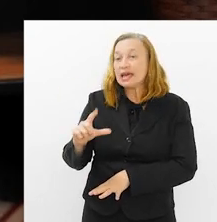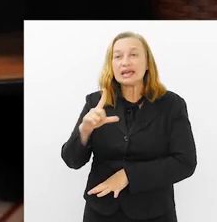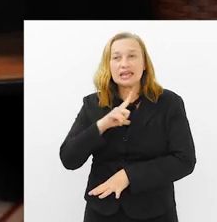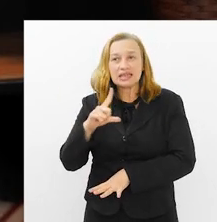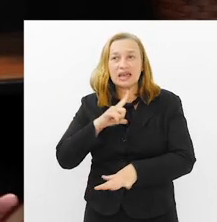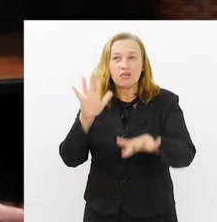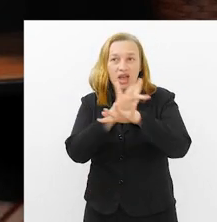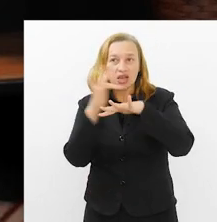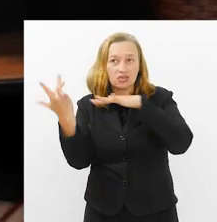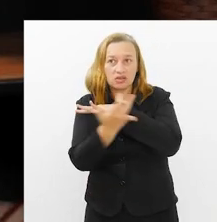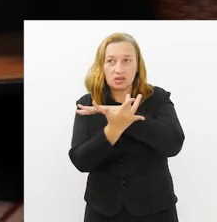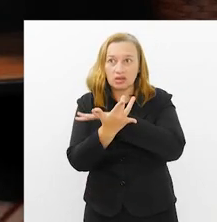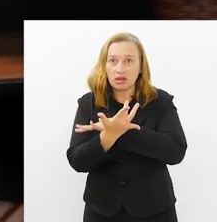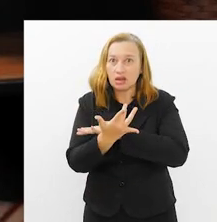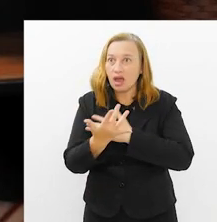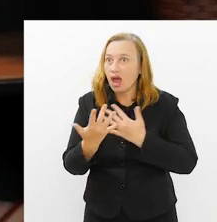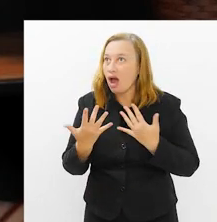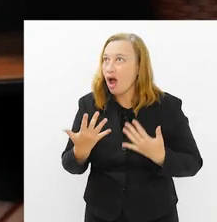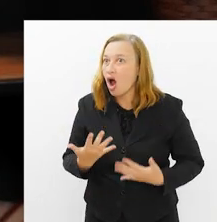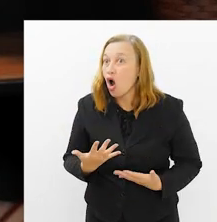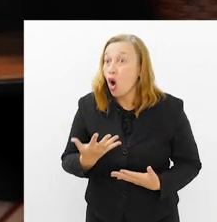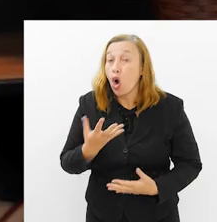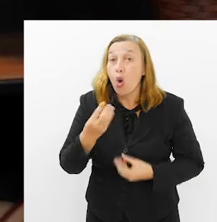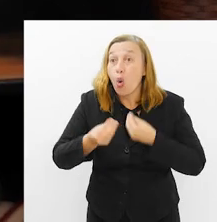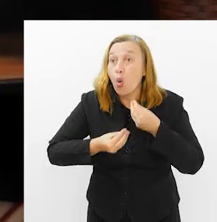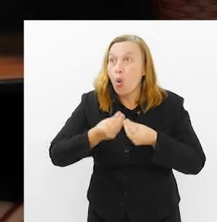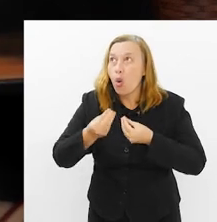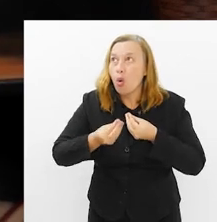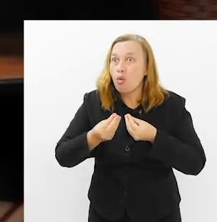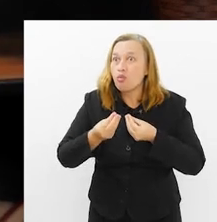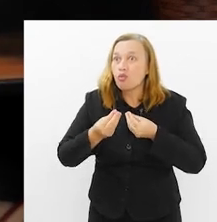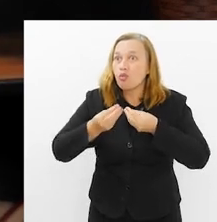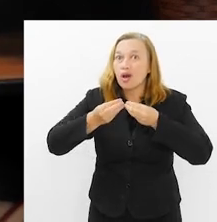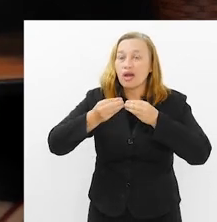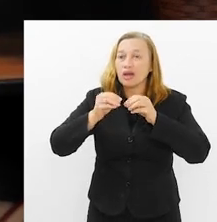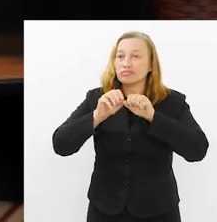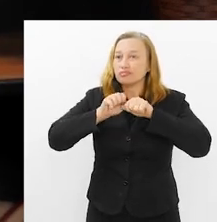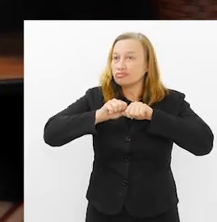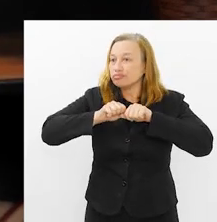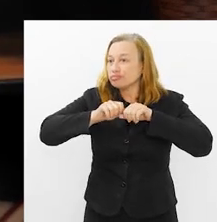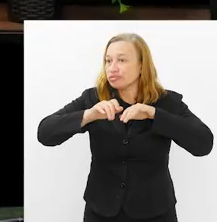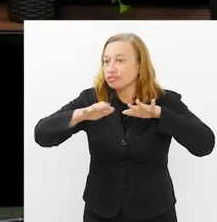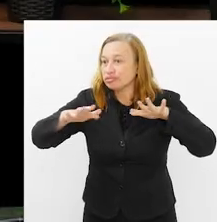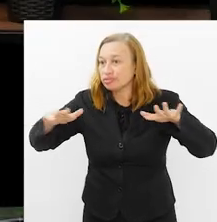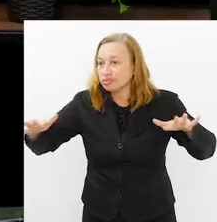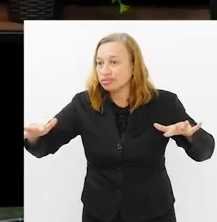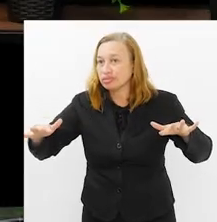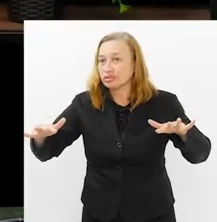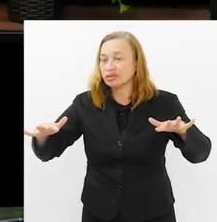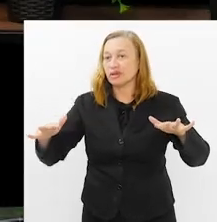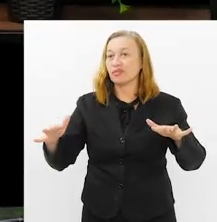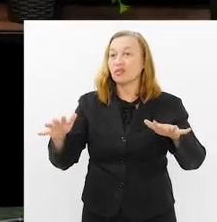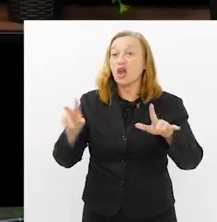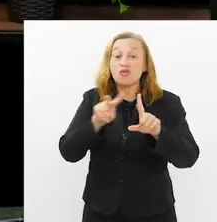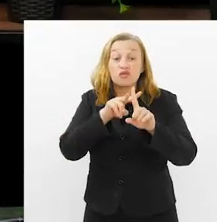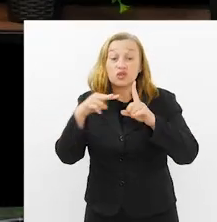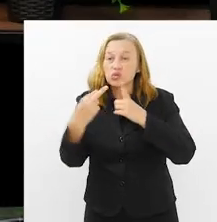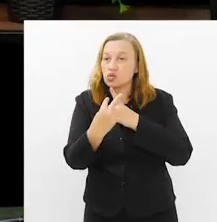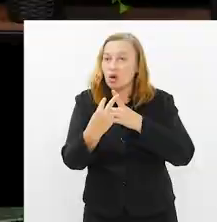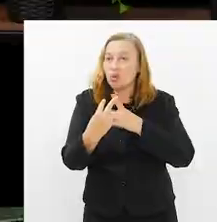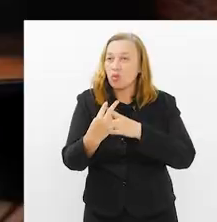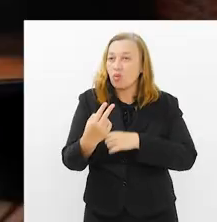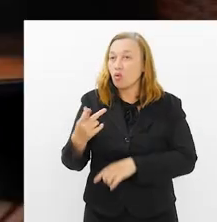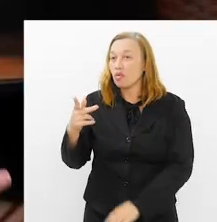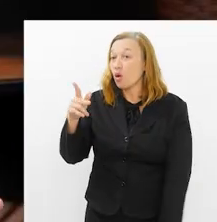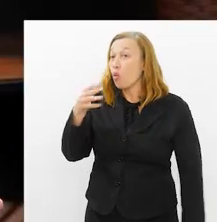que tem uma rede social, é impressionante o salto de visibilidade do paternar.